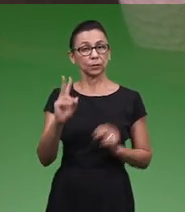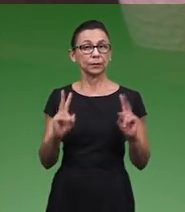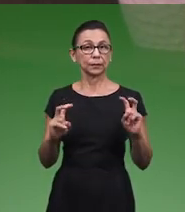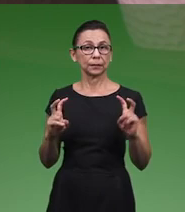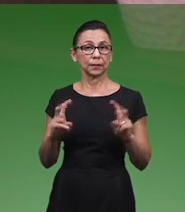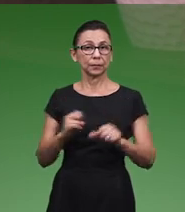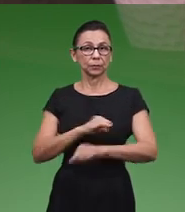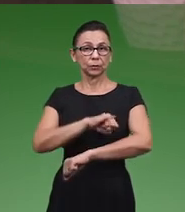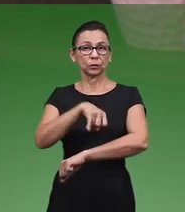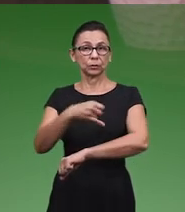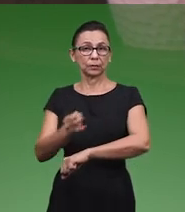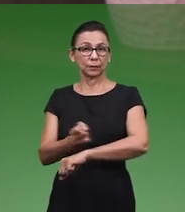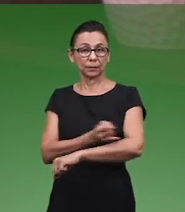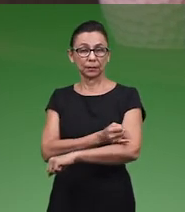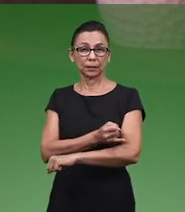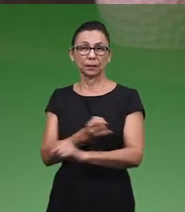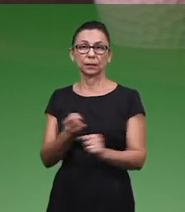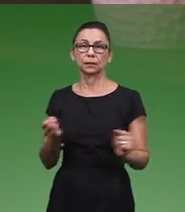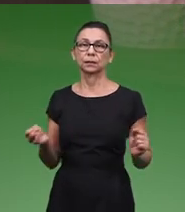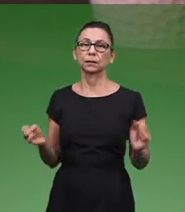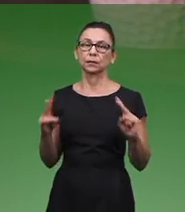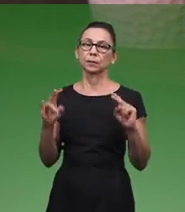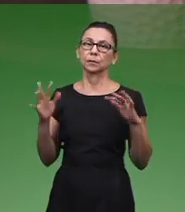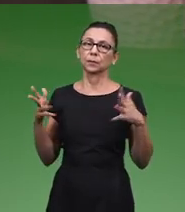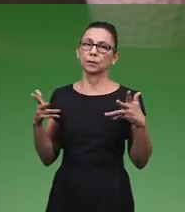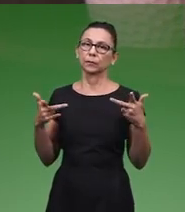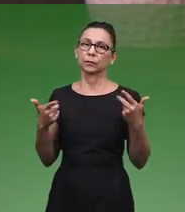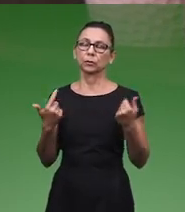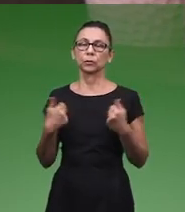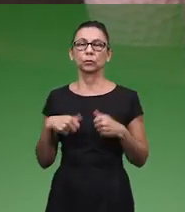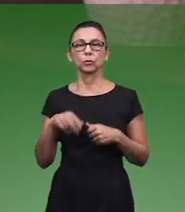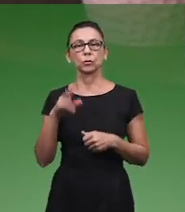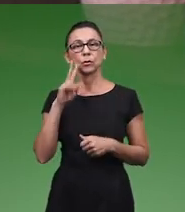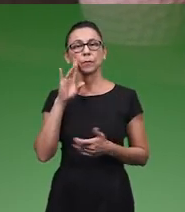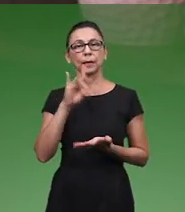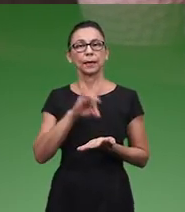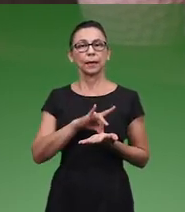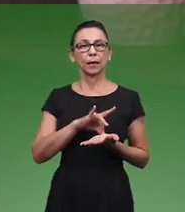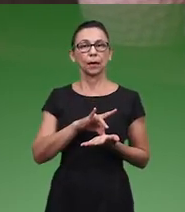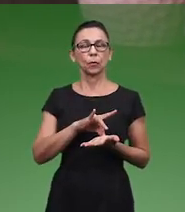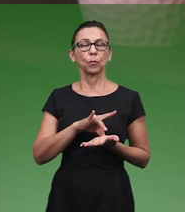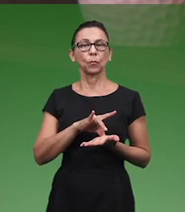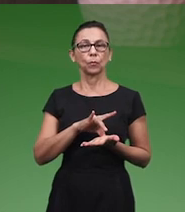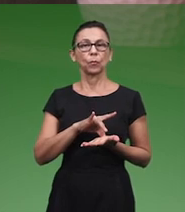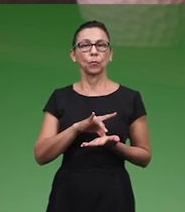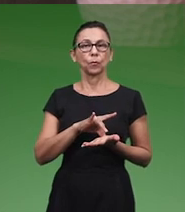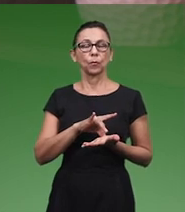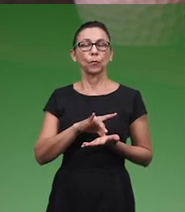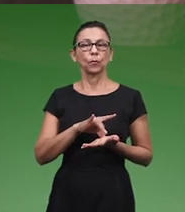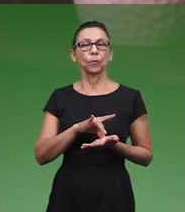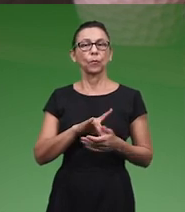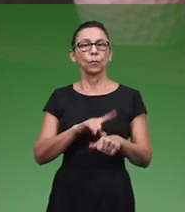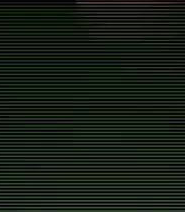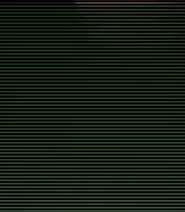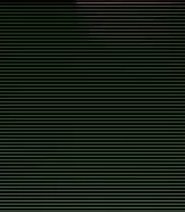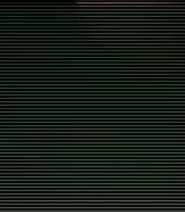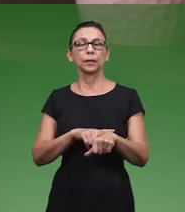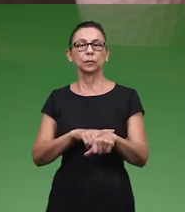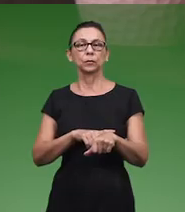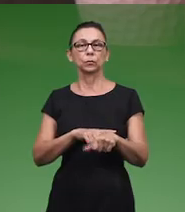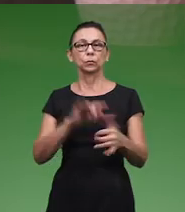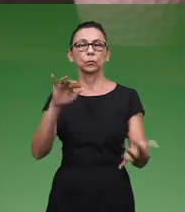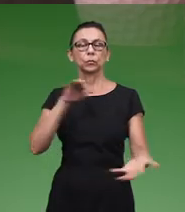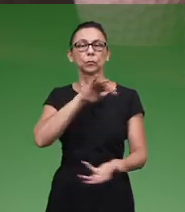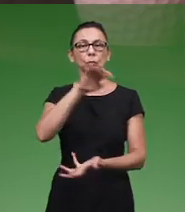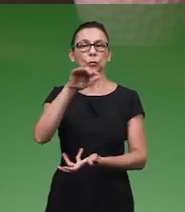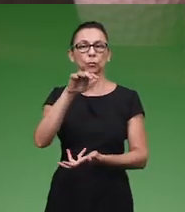abordando esse tema de Jerusalém, que é um tema maravilhoso. Nós vemos hoje a real situação de Jerusalém no contexto mundial e no